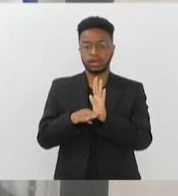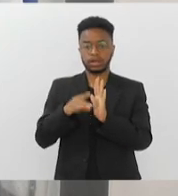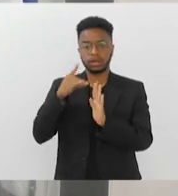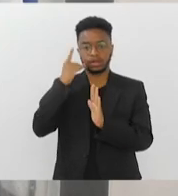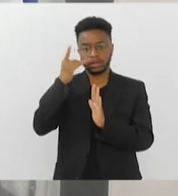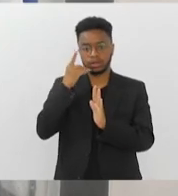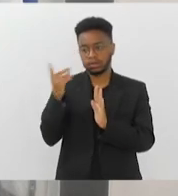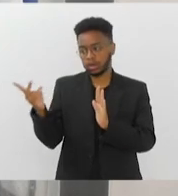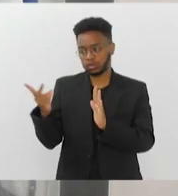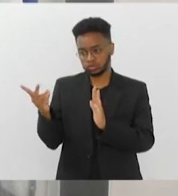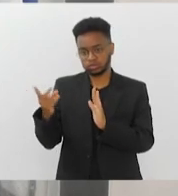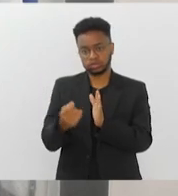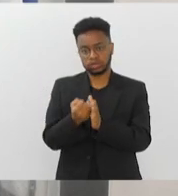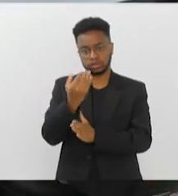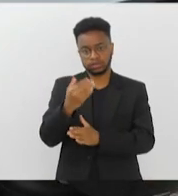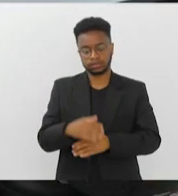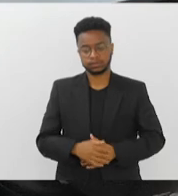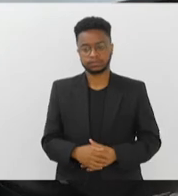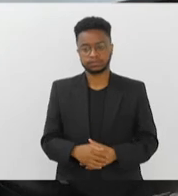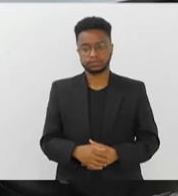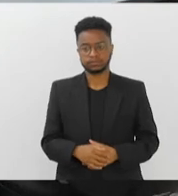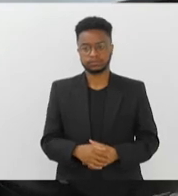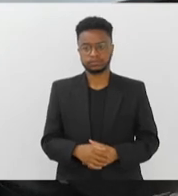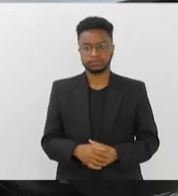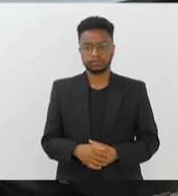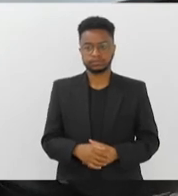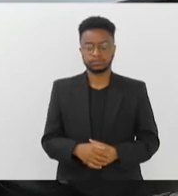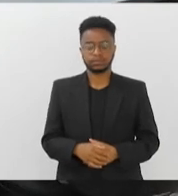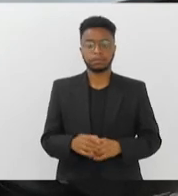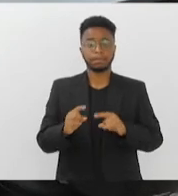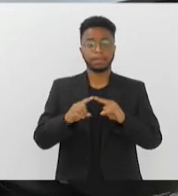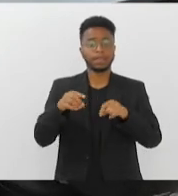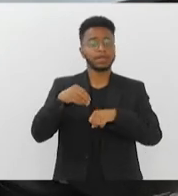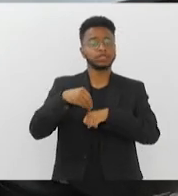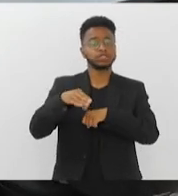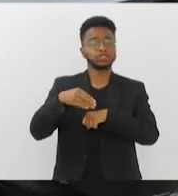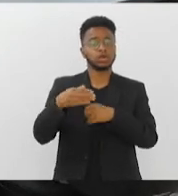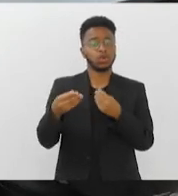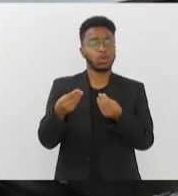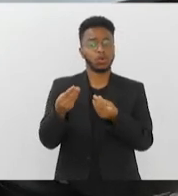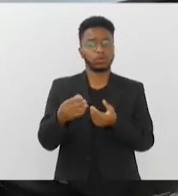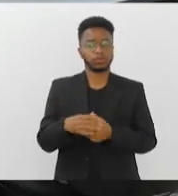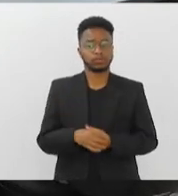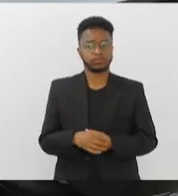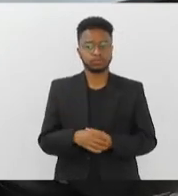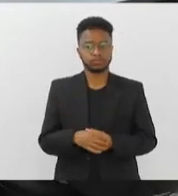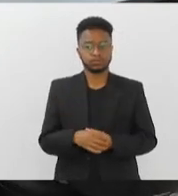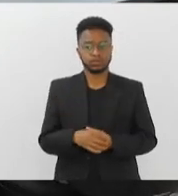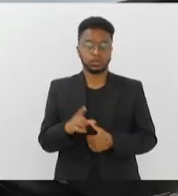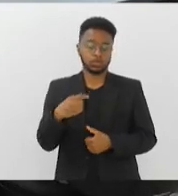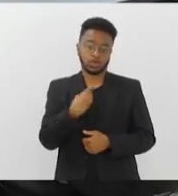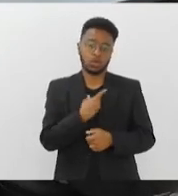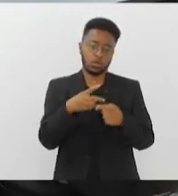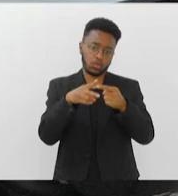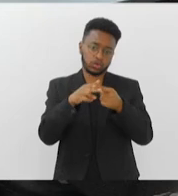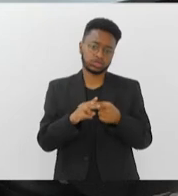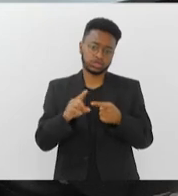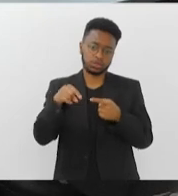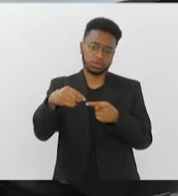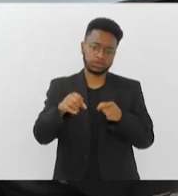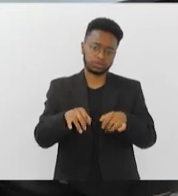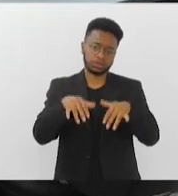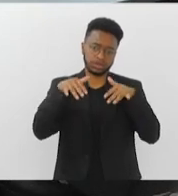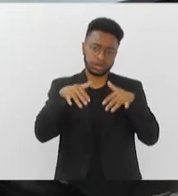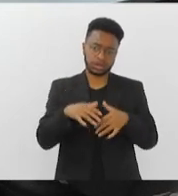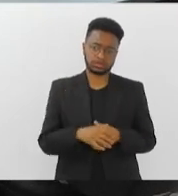Rocha. Mas aí ele cabe cria a indicação. Bom, a gente corrige no plenário, então. Pode assim,